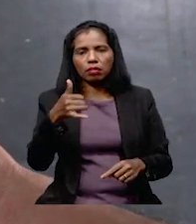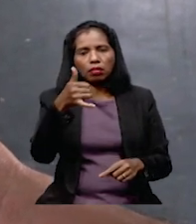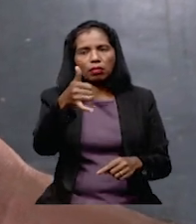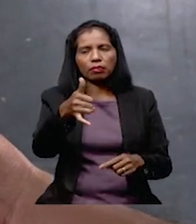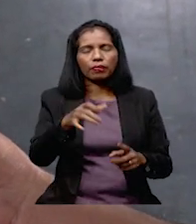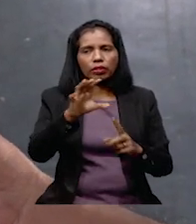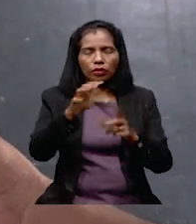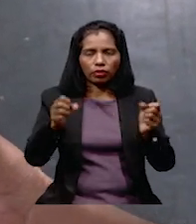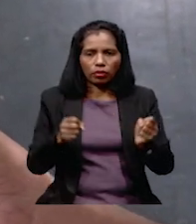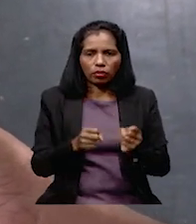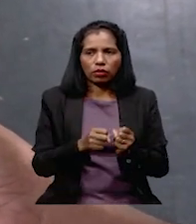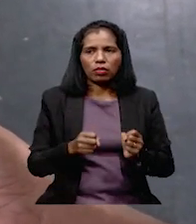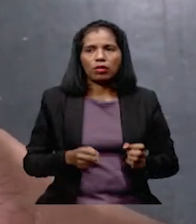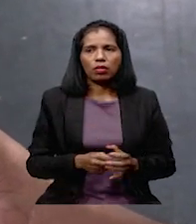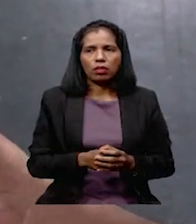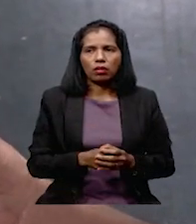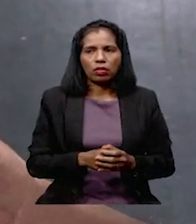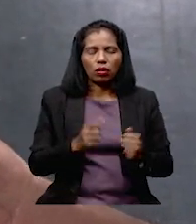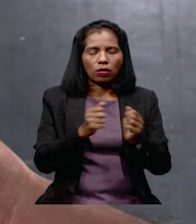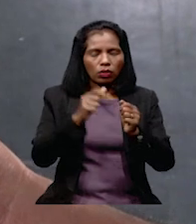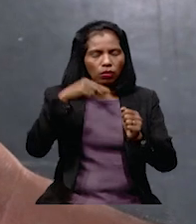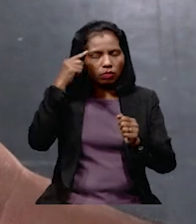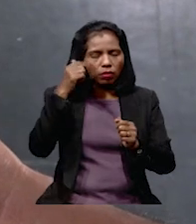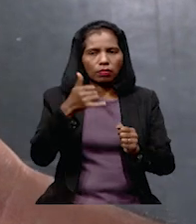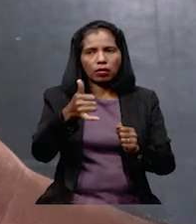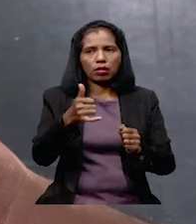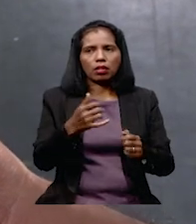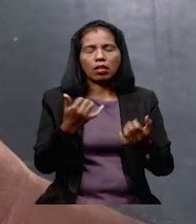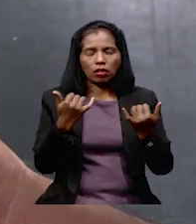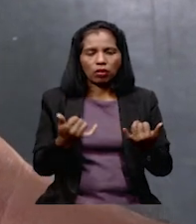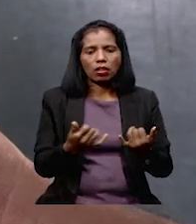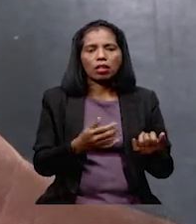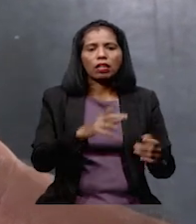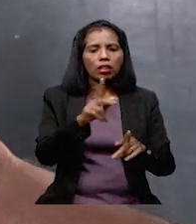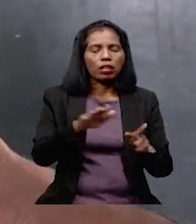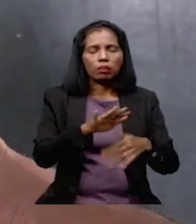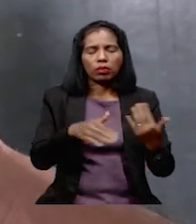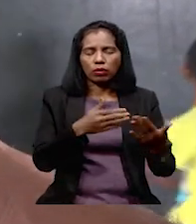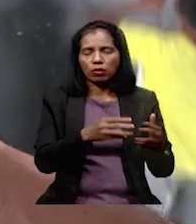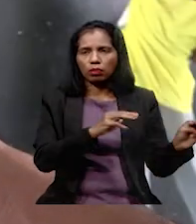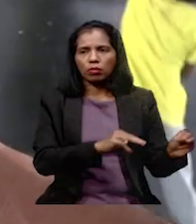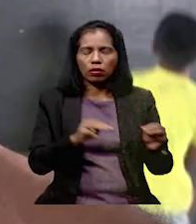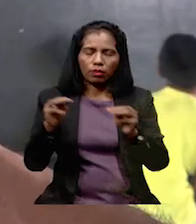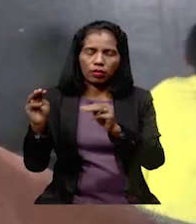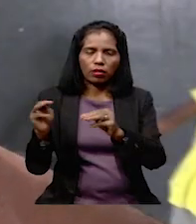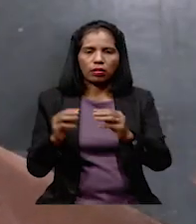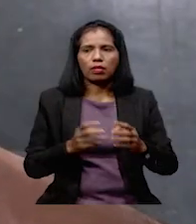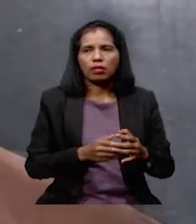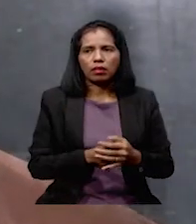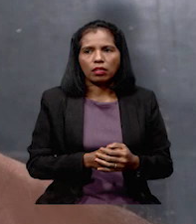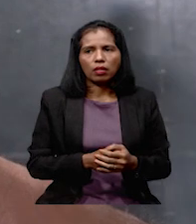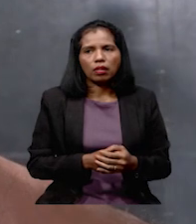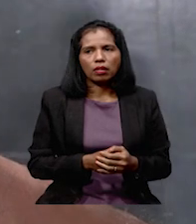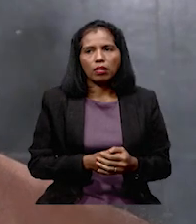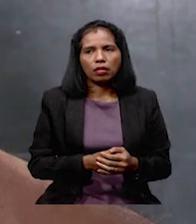sipsu ko sira gobierno bahan ba yan agora ini sin bere kwati ba Don Bosco si matar tiya ma